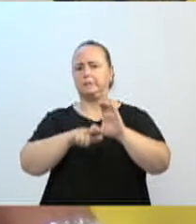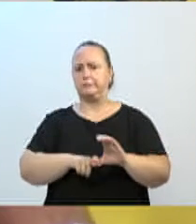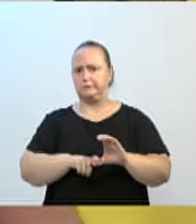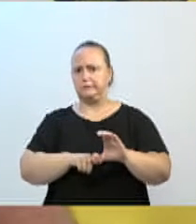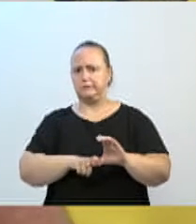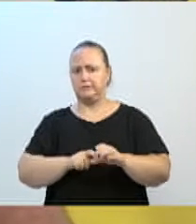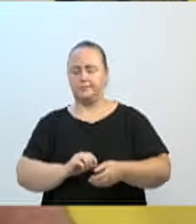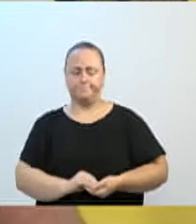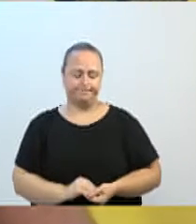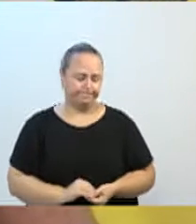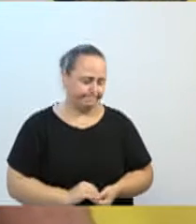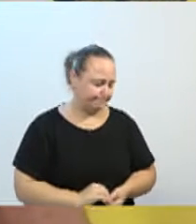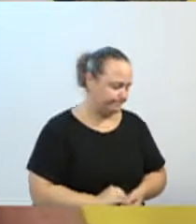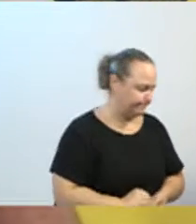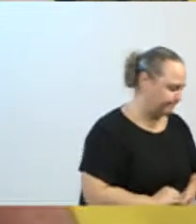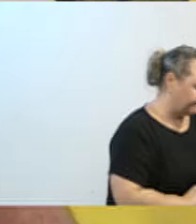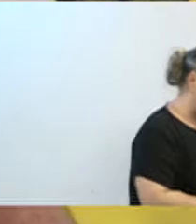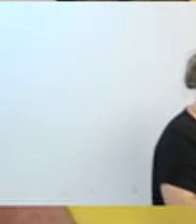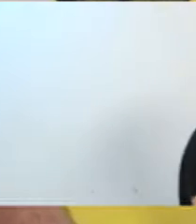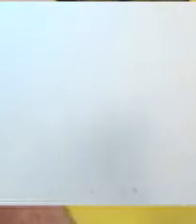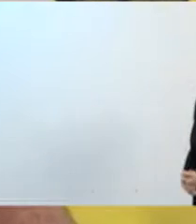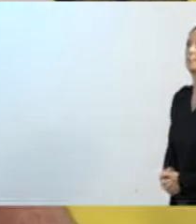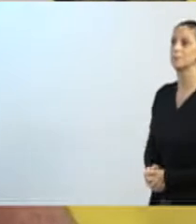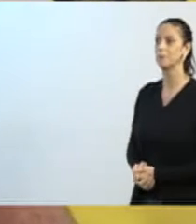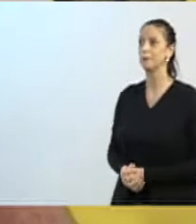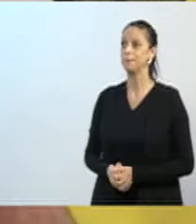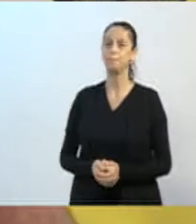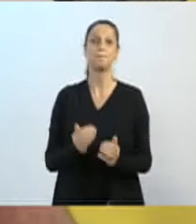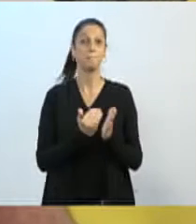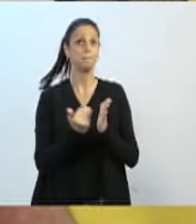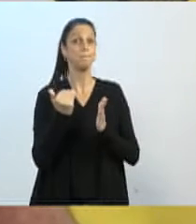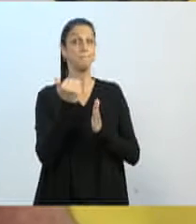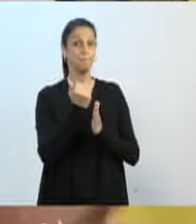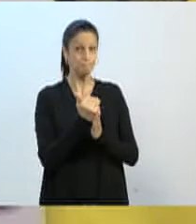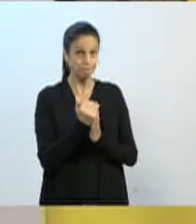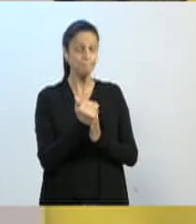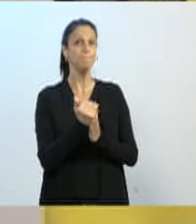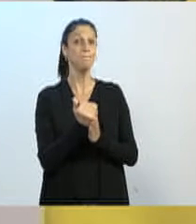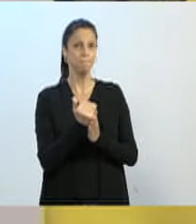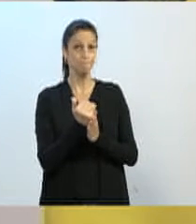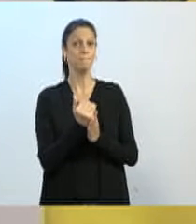Já em 2022, esse número saltou para os preocupantes